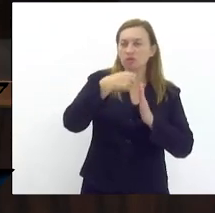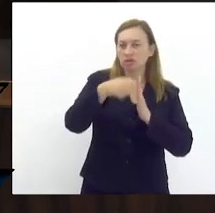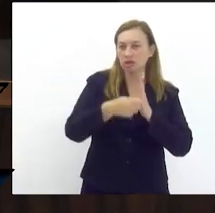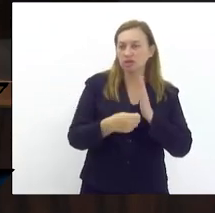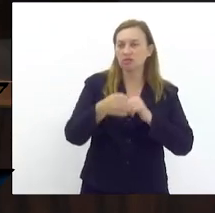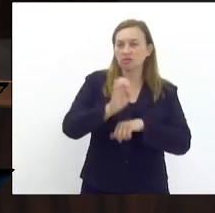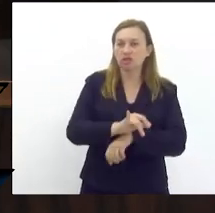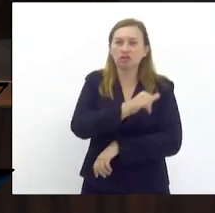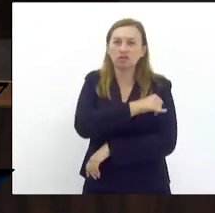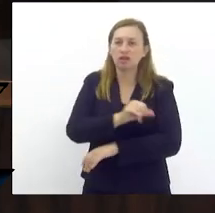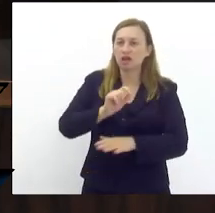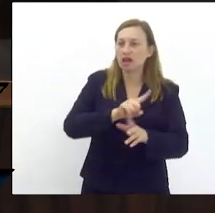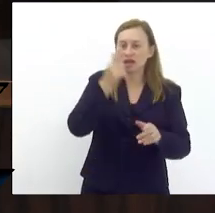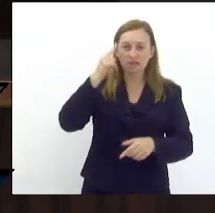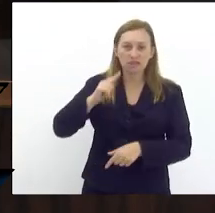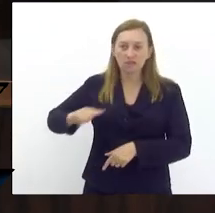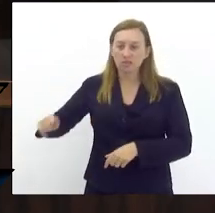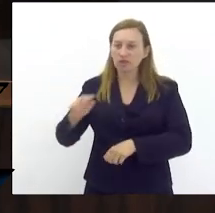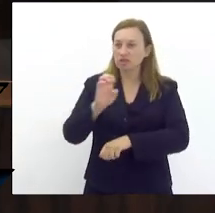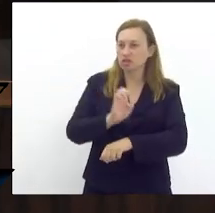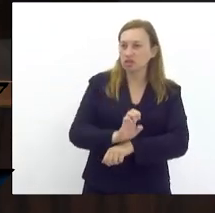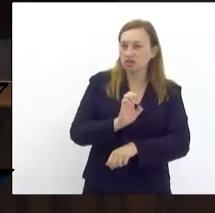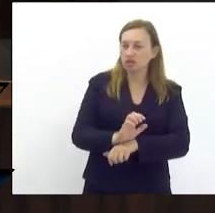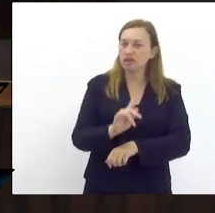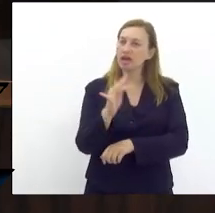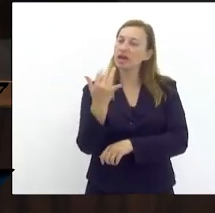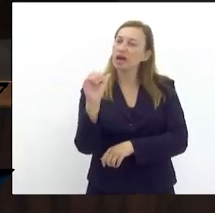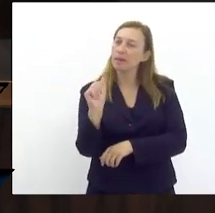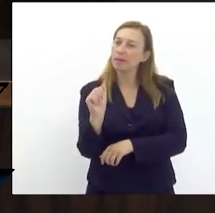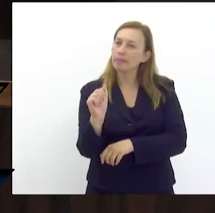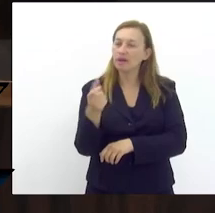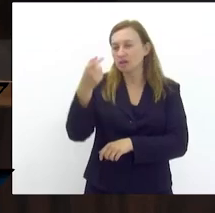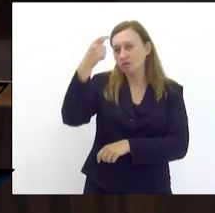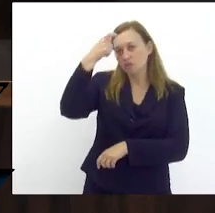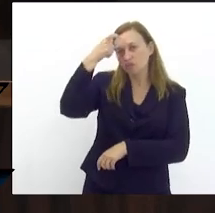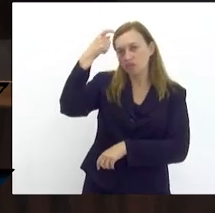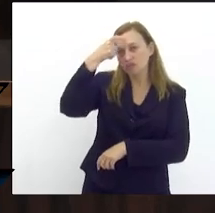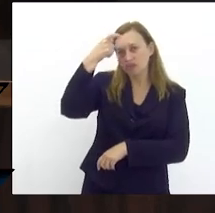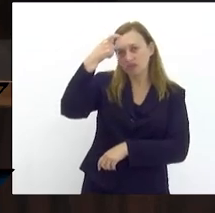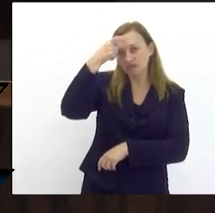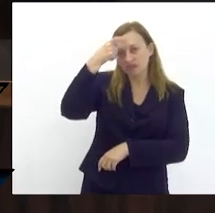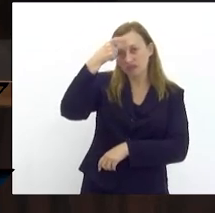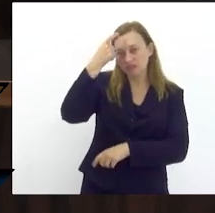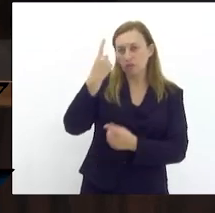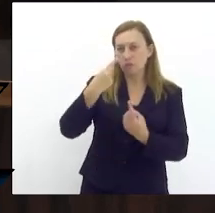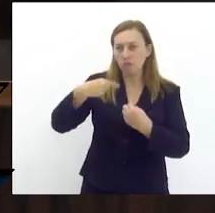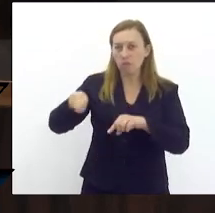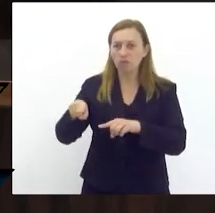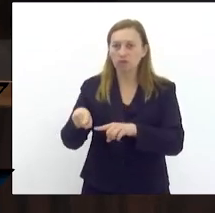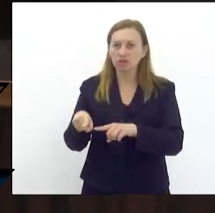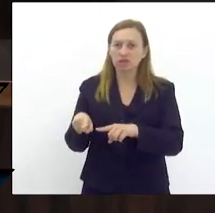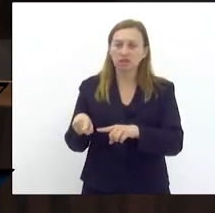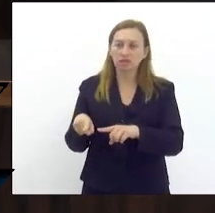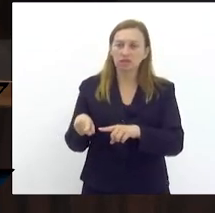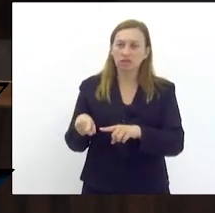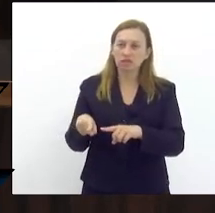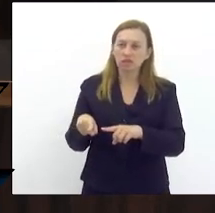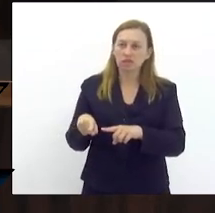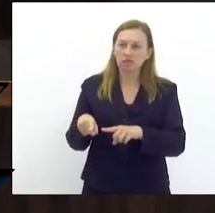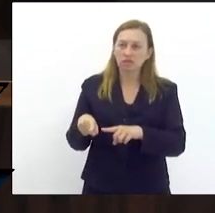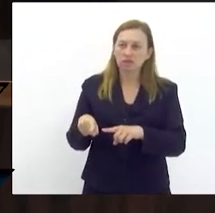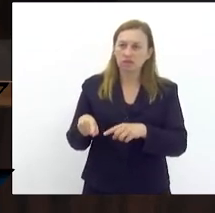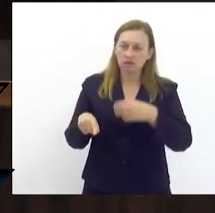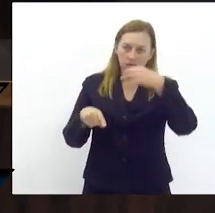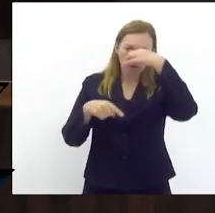a semana Estadual da campanha de conscientização contra afogamento